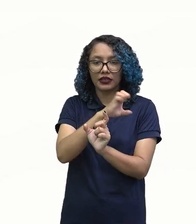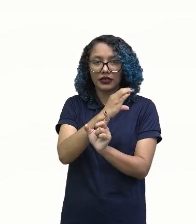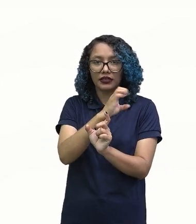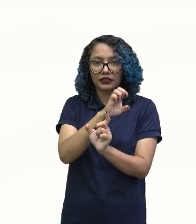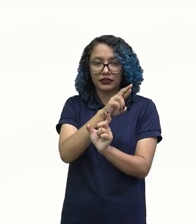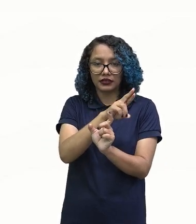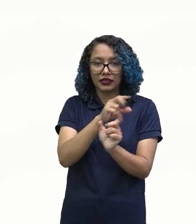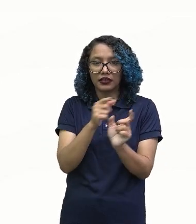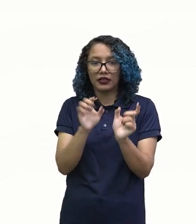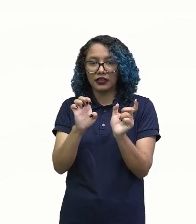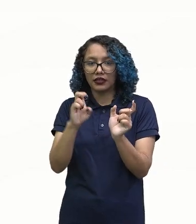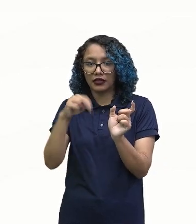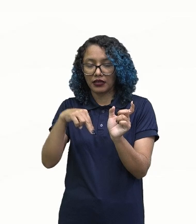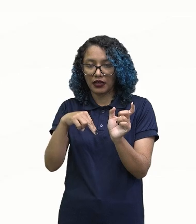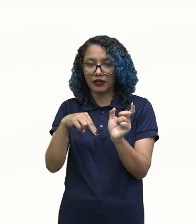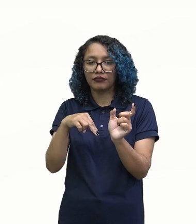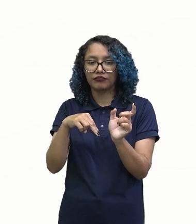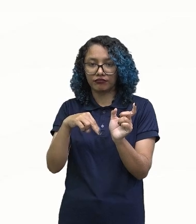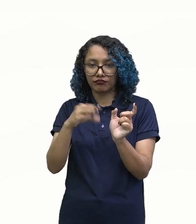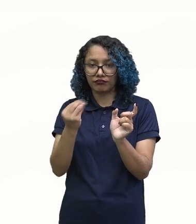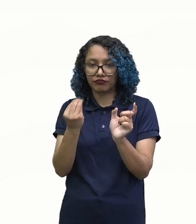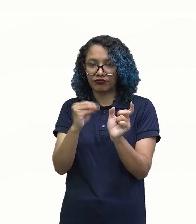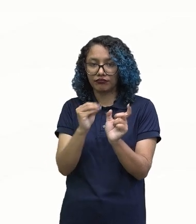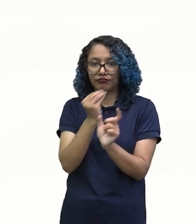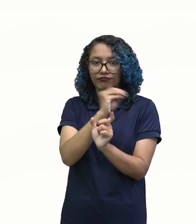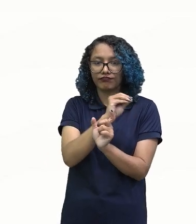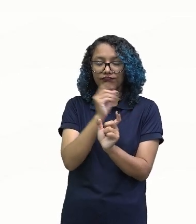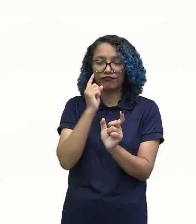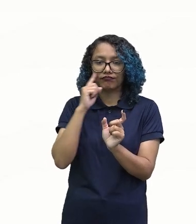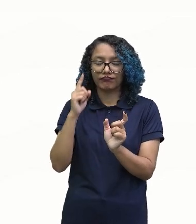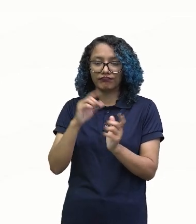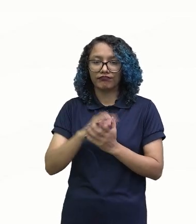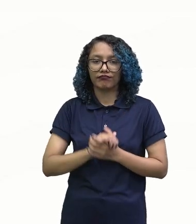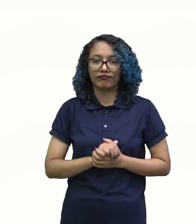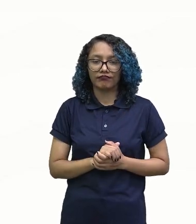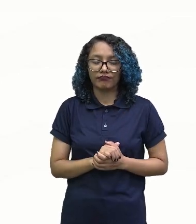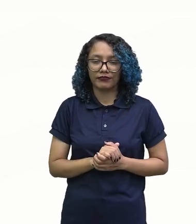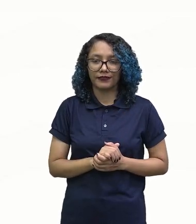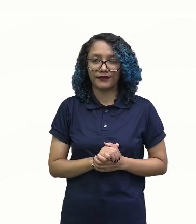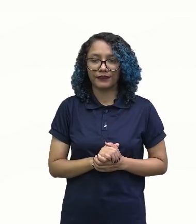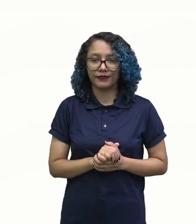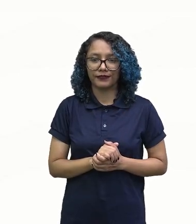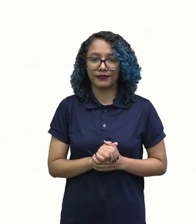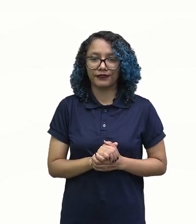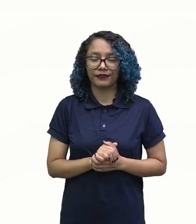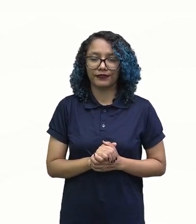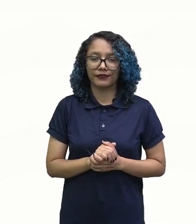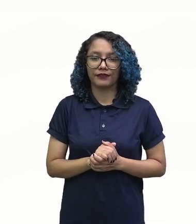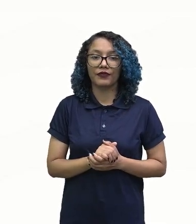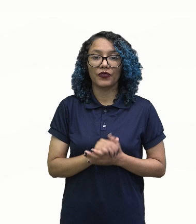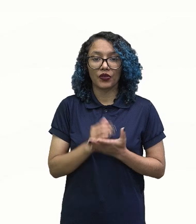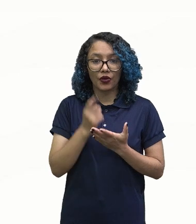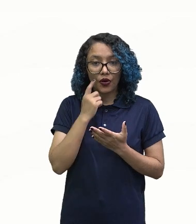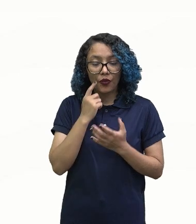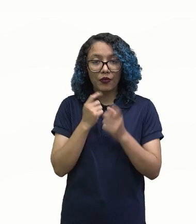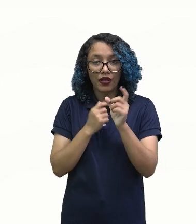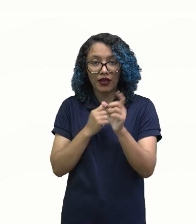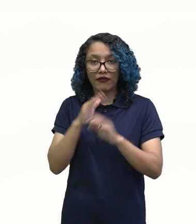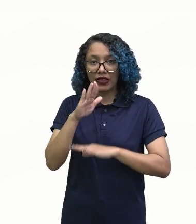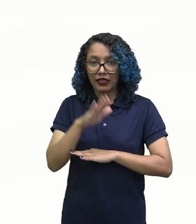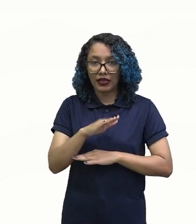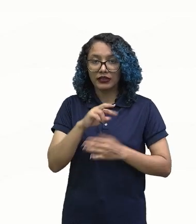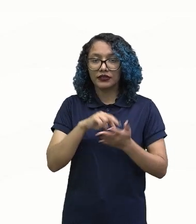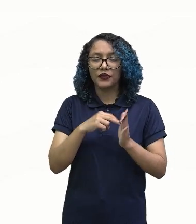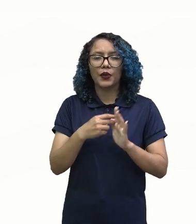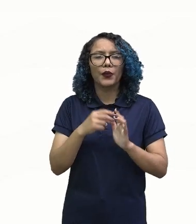para formar a palavra entardecer. Então, notem que agora eu tenho a palavra tarde, que